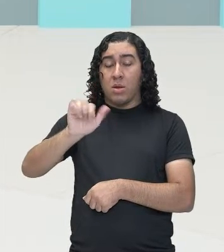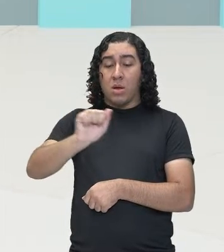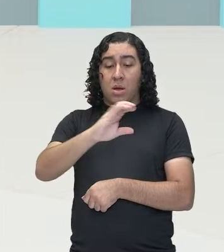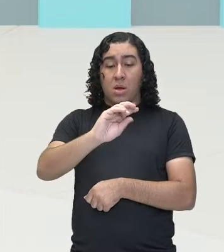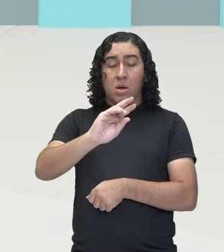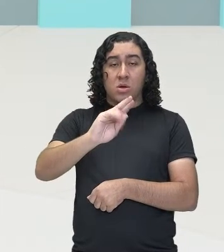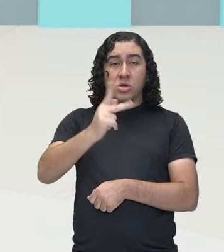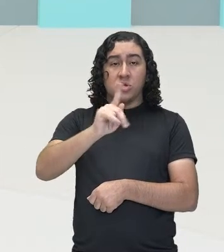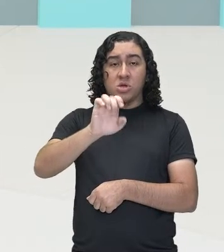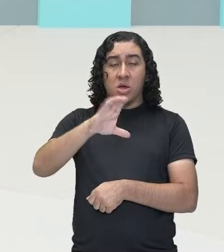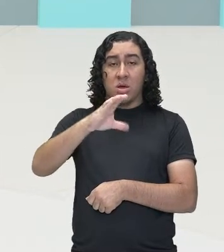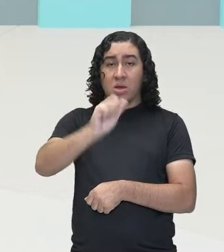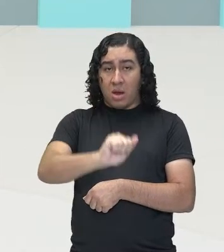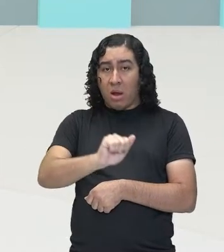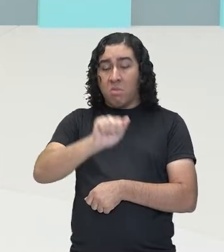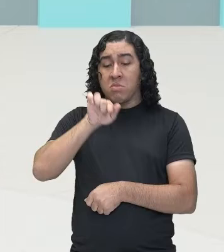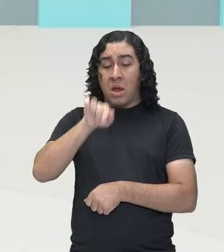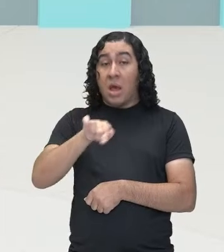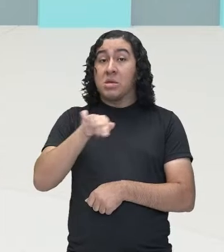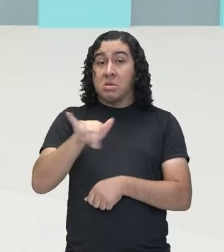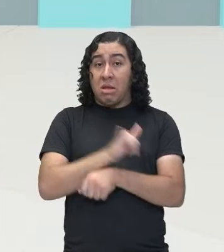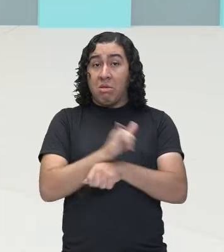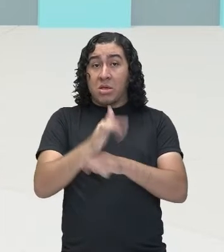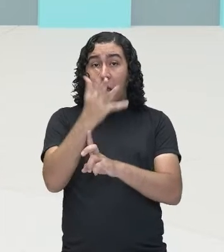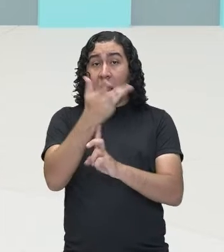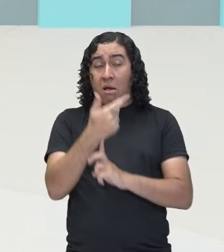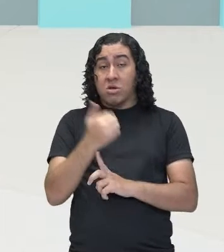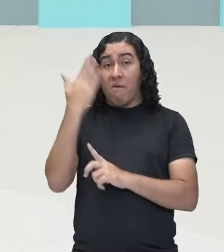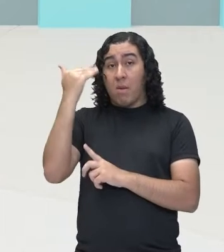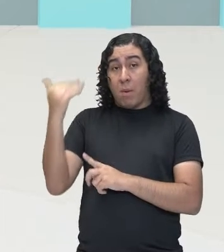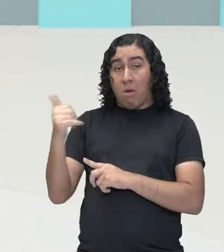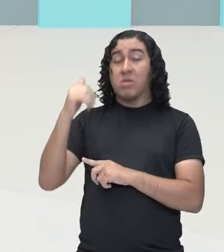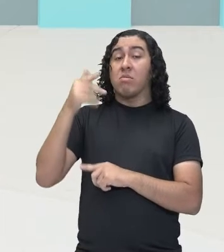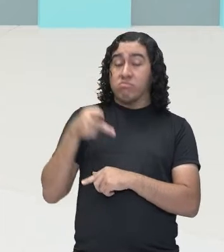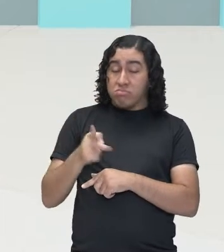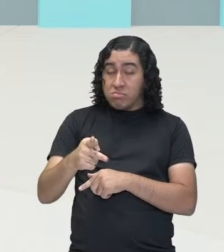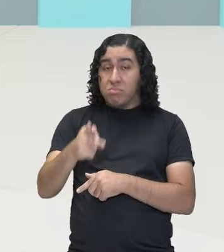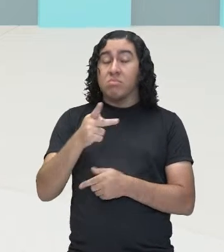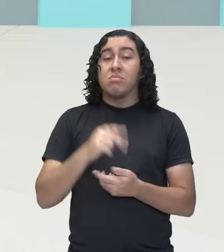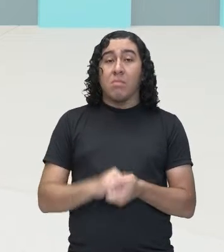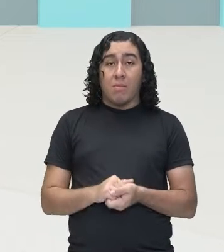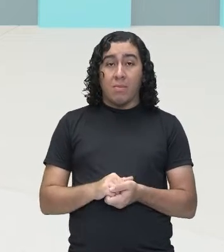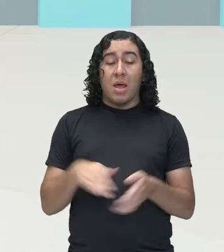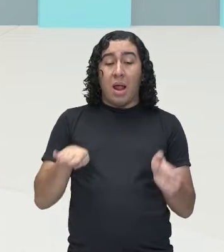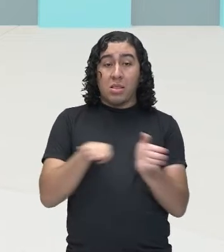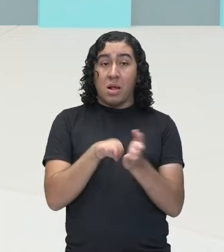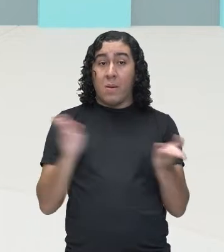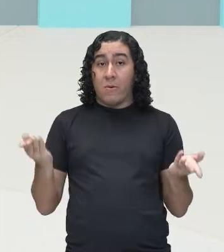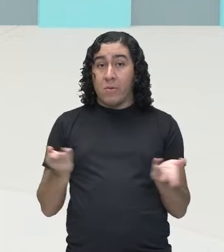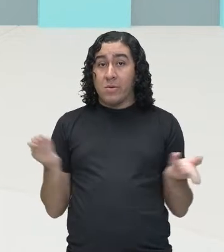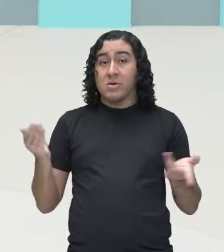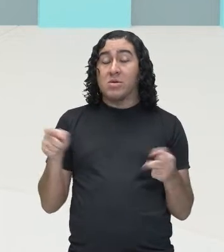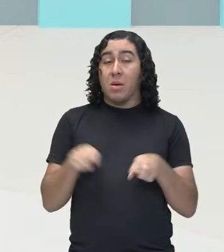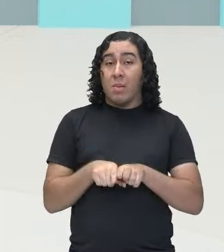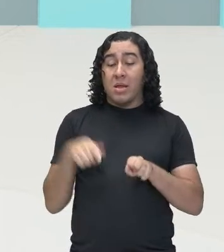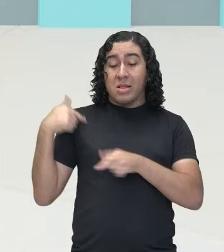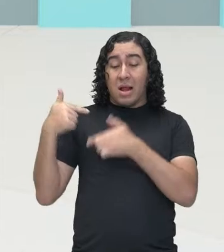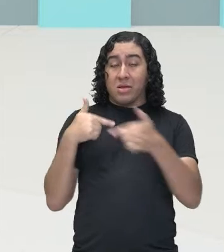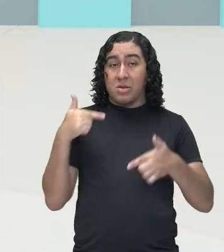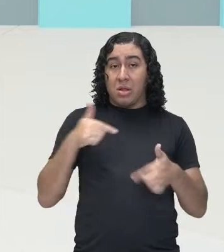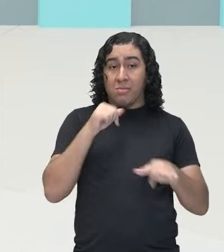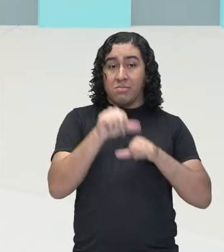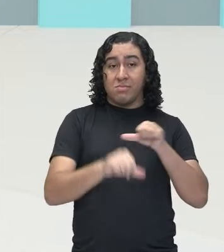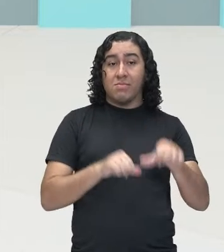1960 e até hoje continua sendo uma forte tradição do local. Como vocês podem